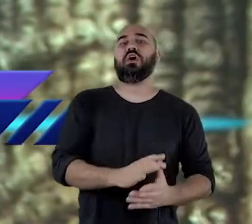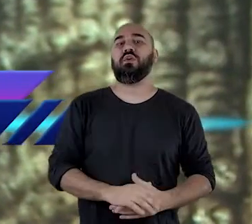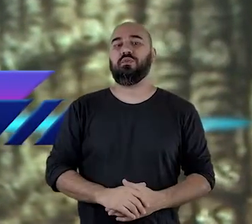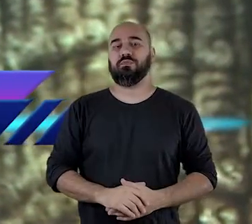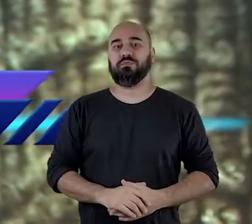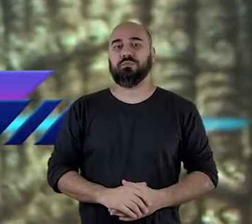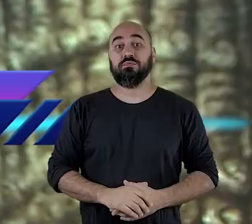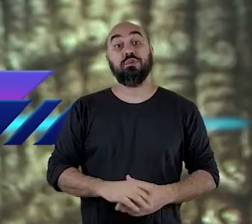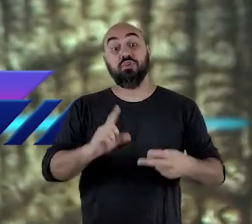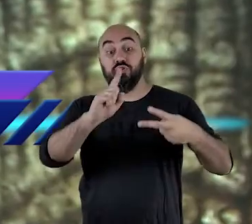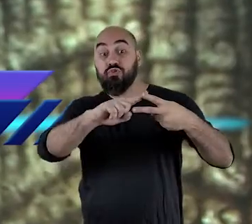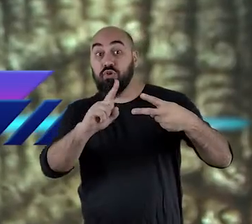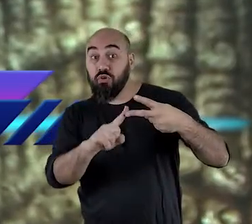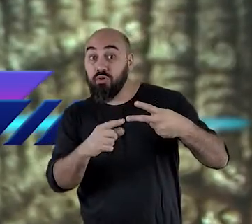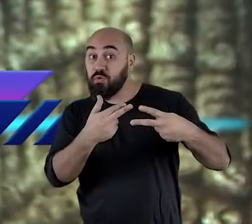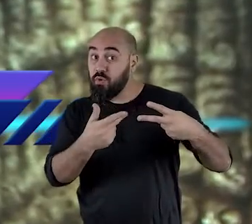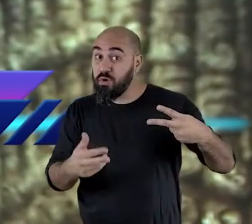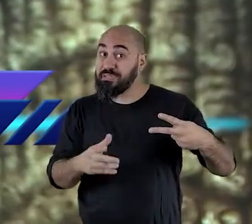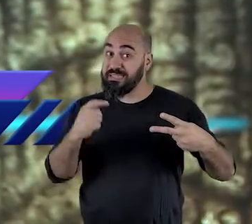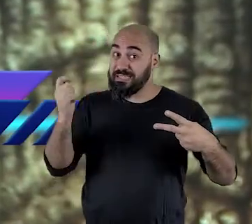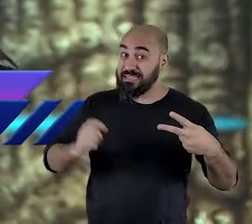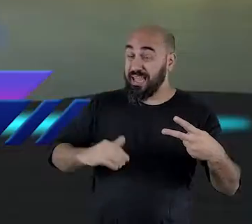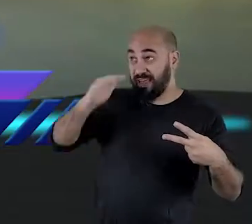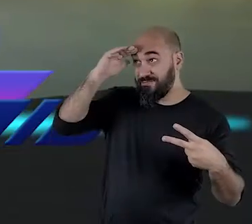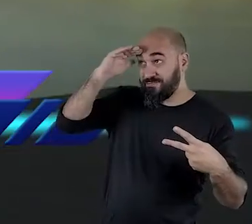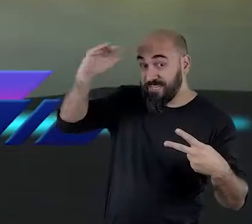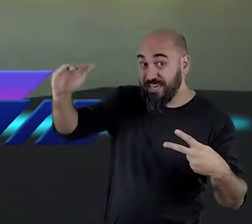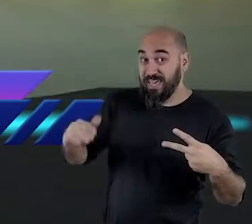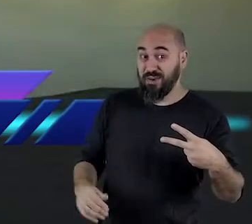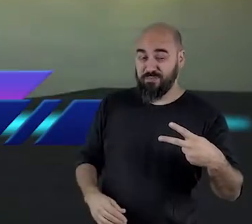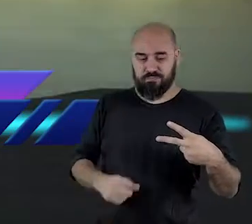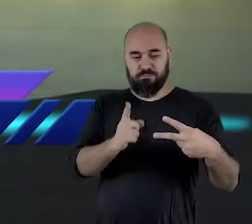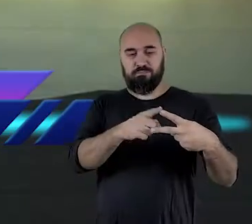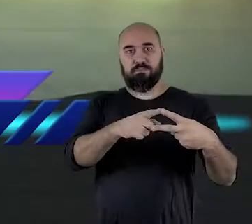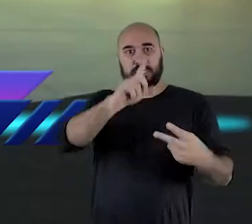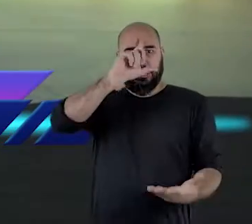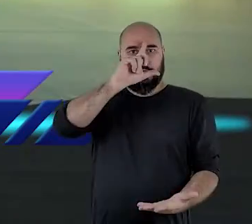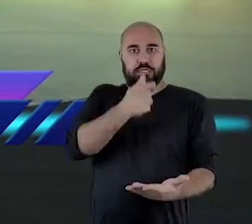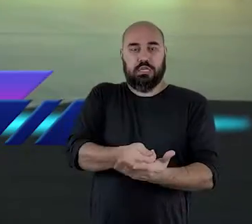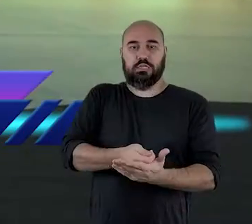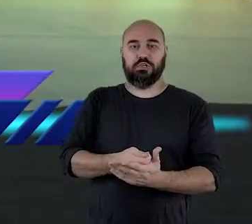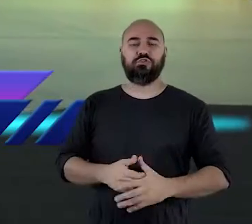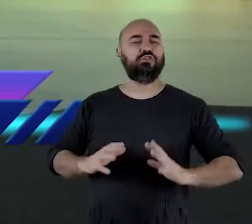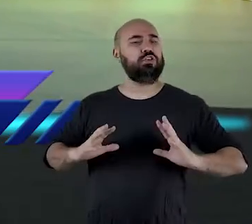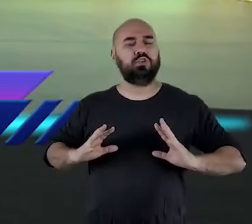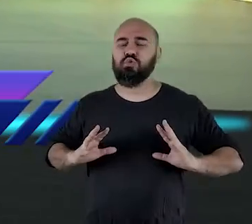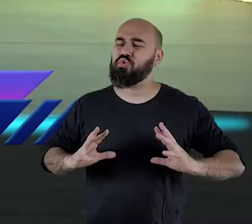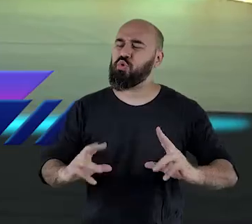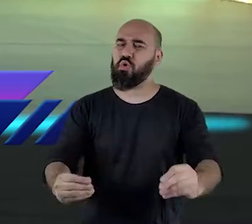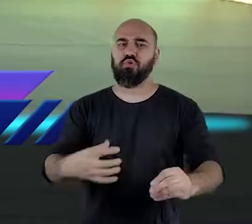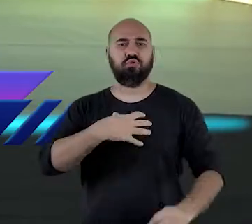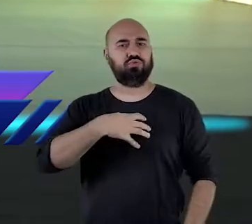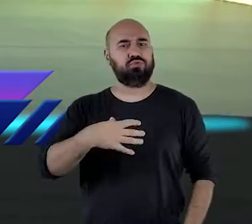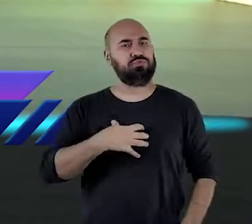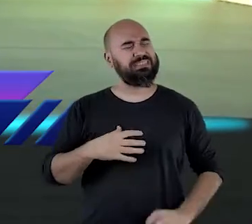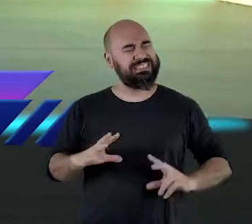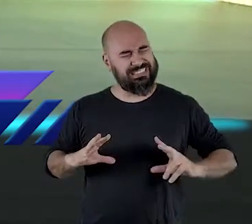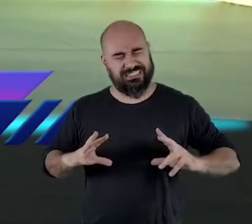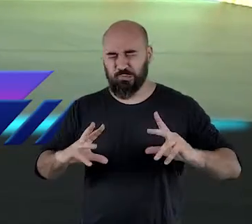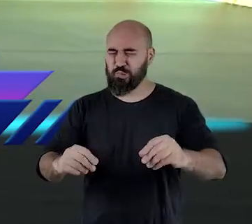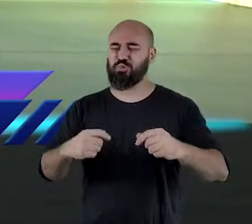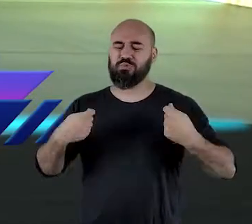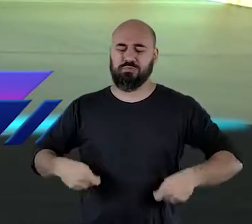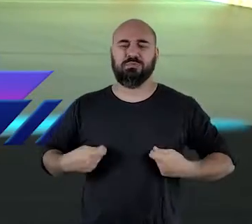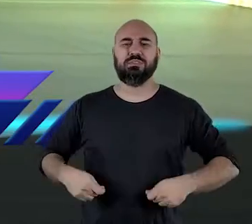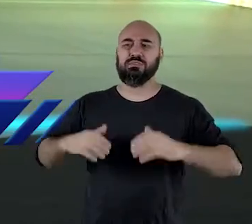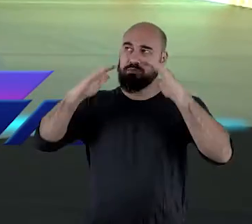às bênçãos de Deus. Primeiro, decida agradar a Deus em todas as situações.